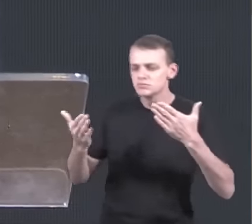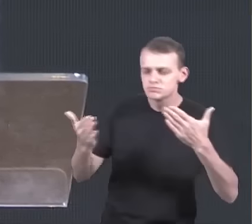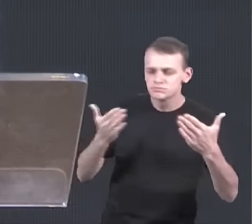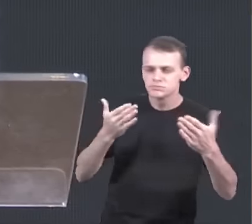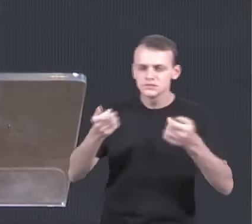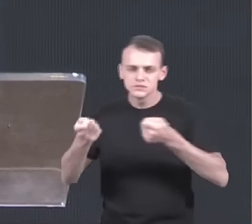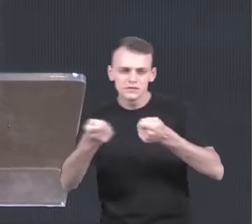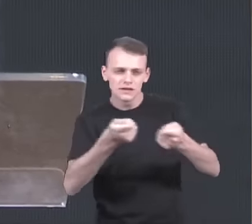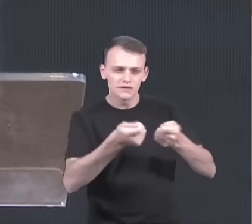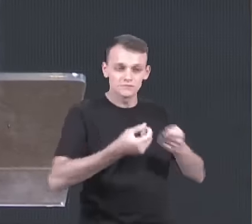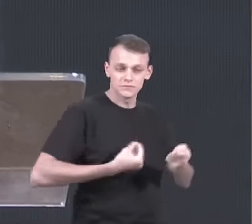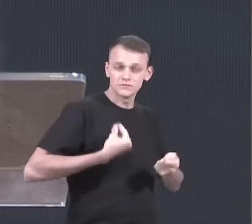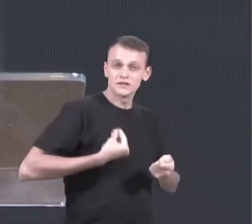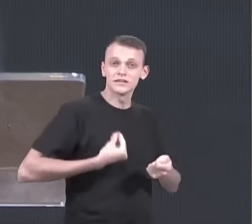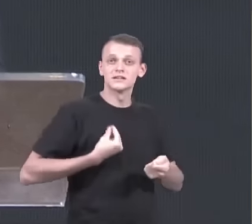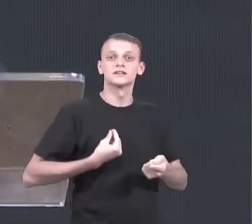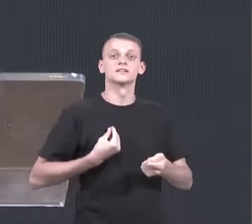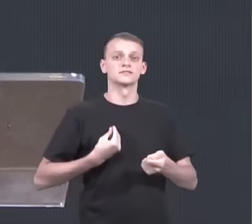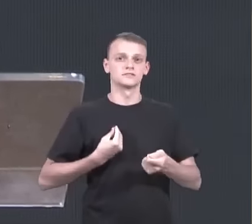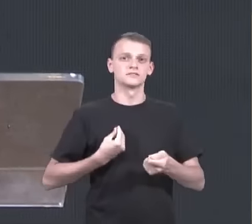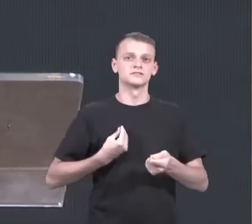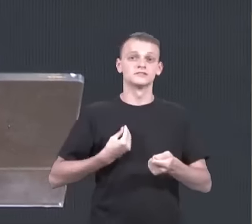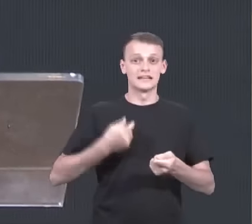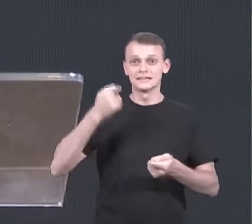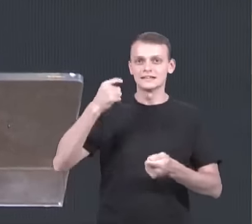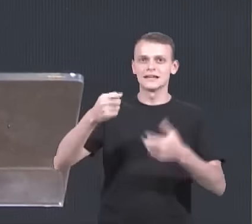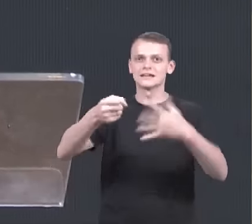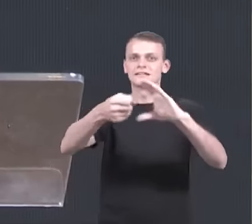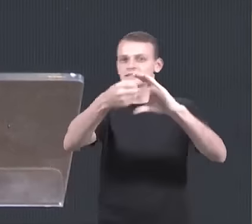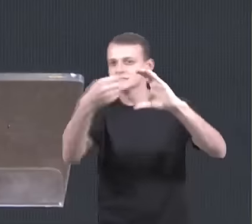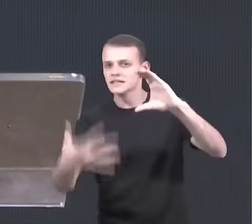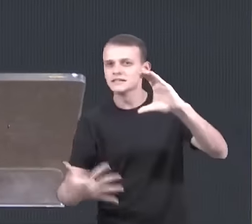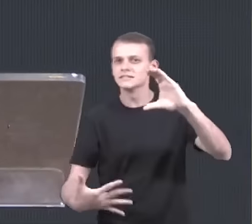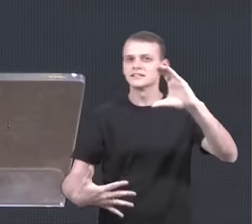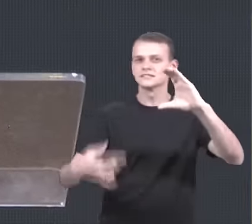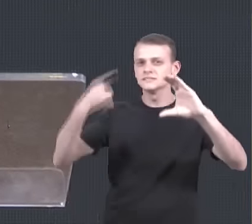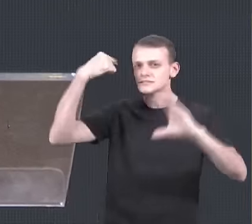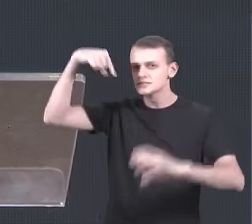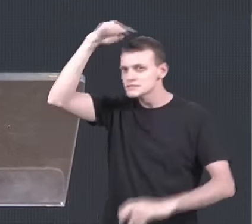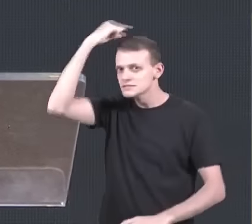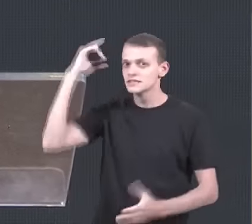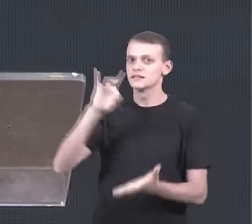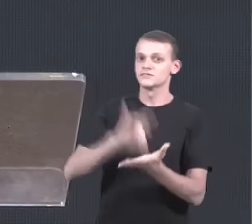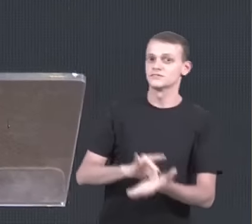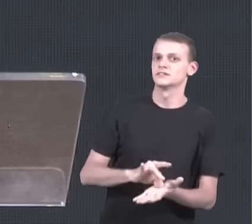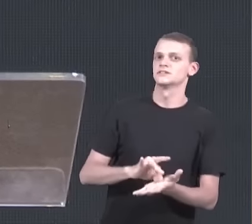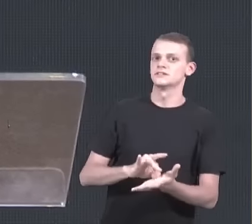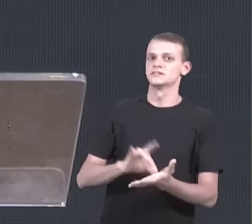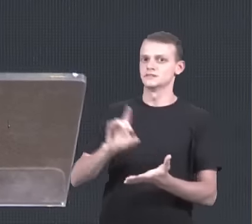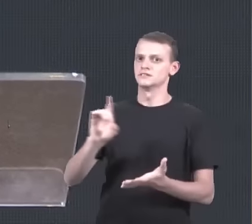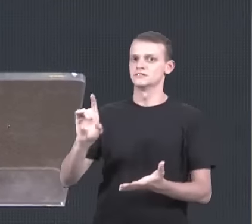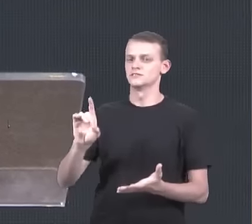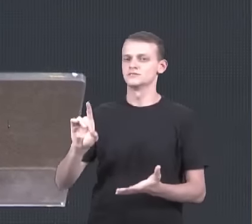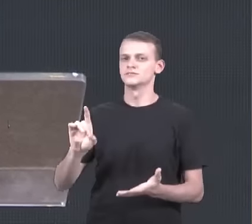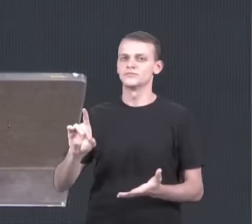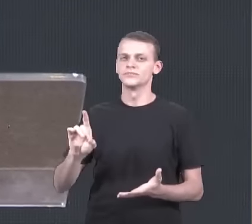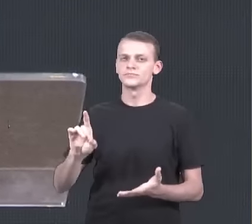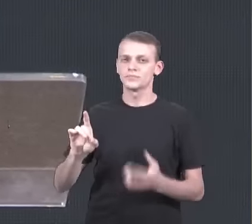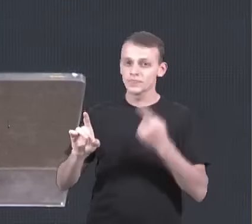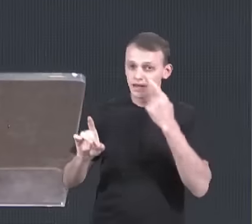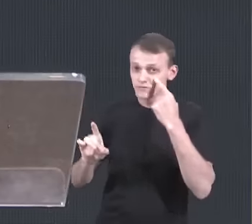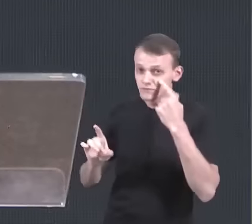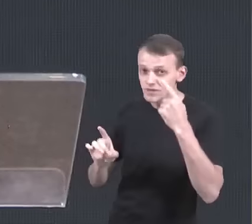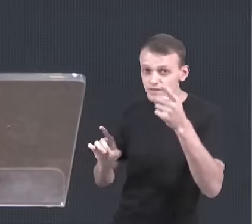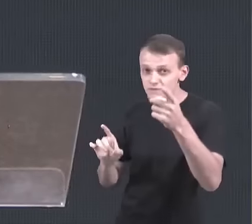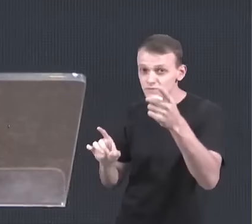refletindo, manifestando as características da santidade e da verdade de Deus. Veja